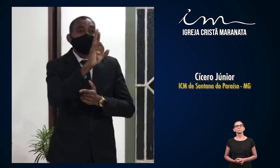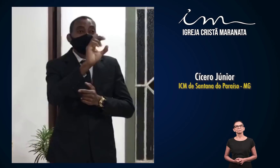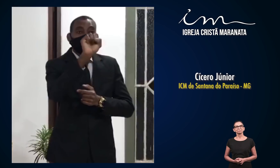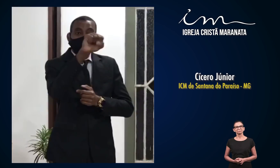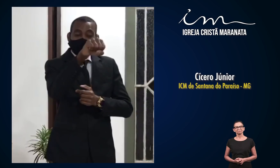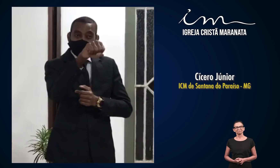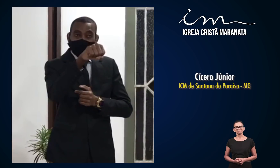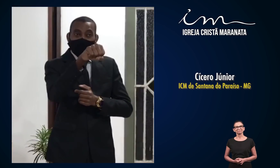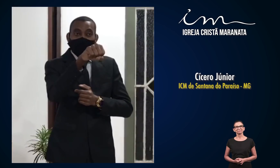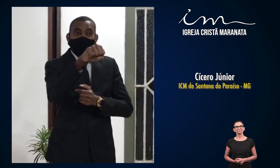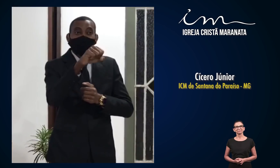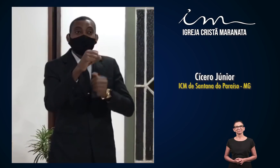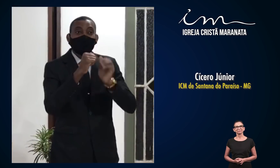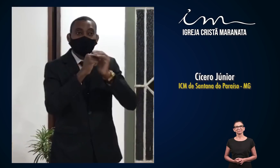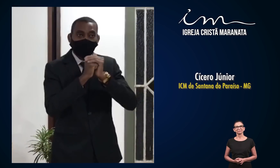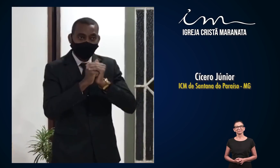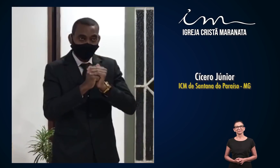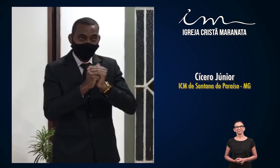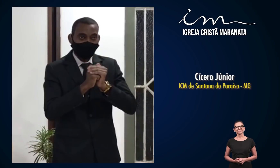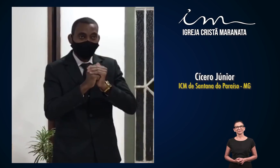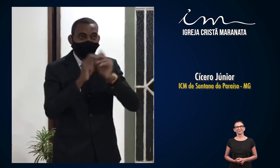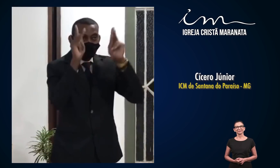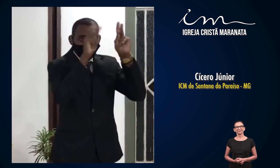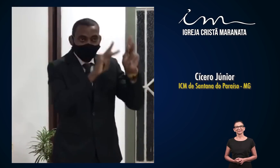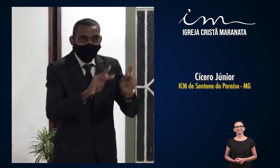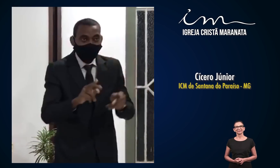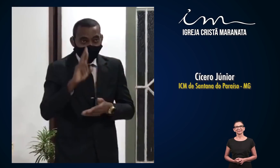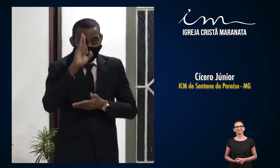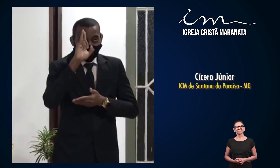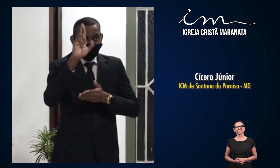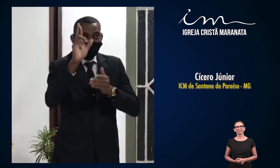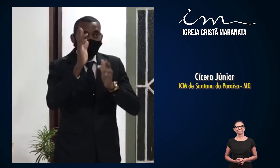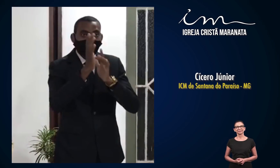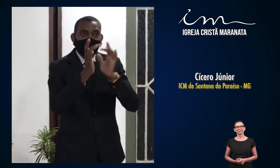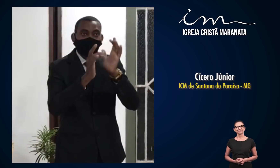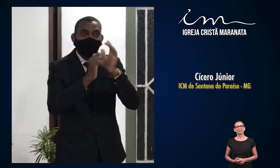Amém? A paz do Senhor Jesus.